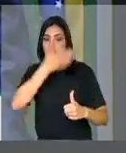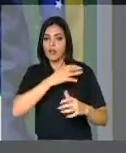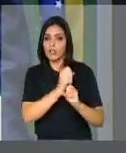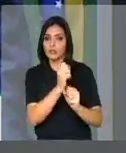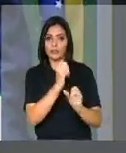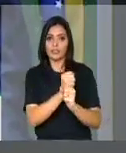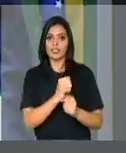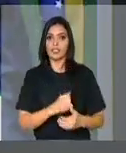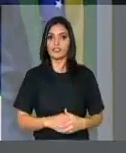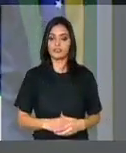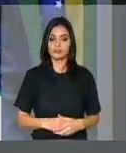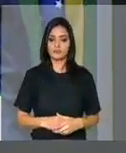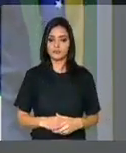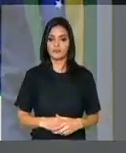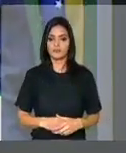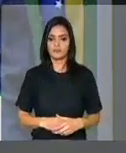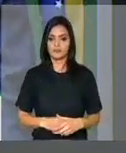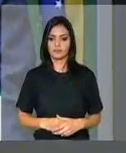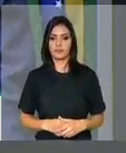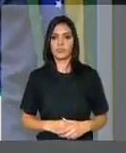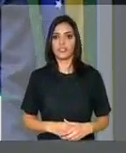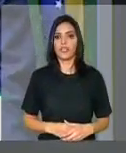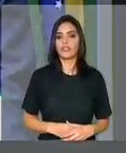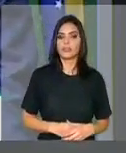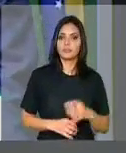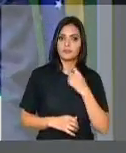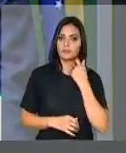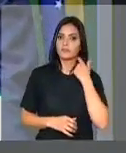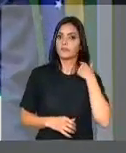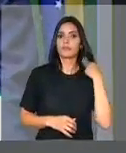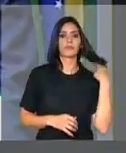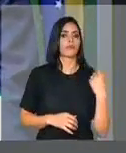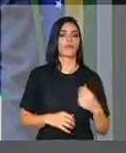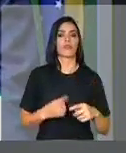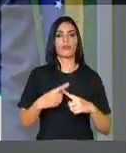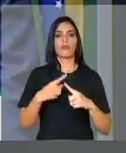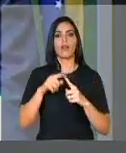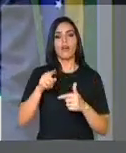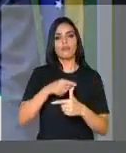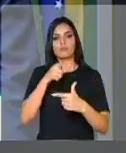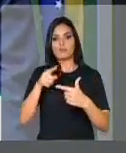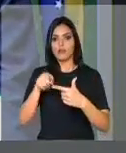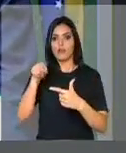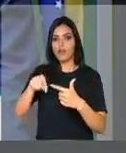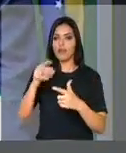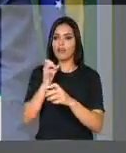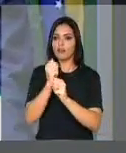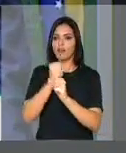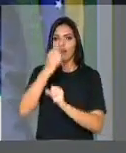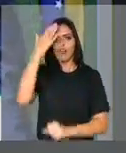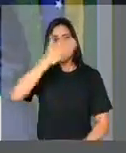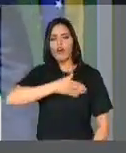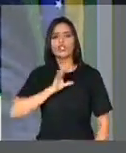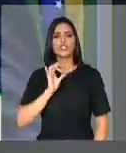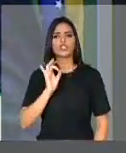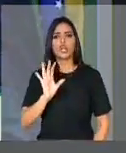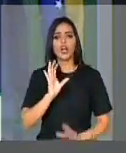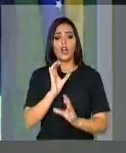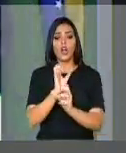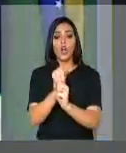e verificaram que essas obras tinham uma prestação de contas